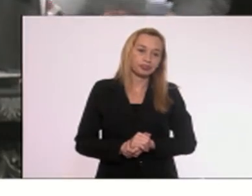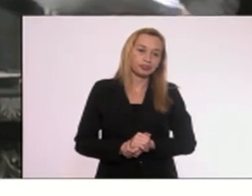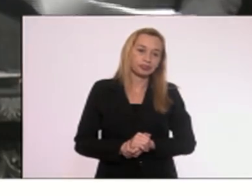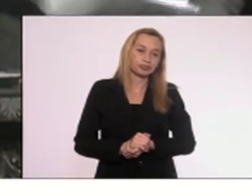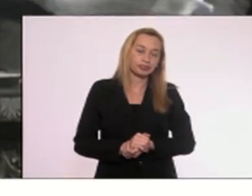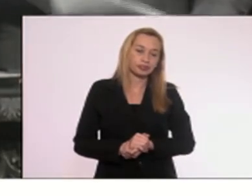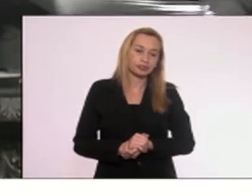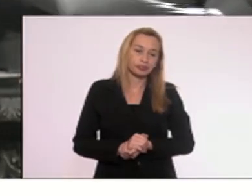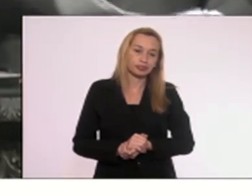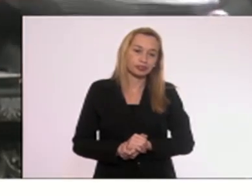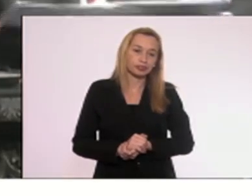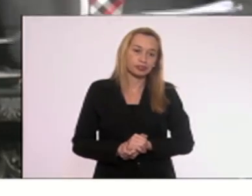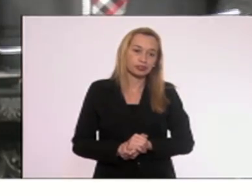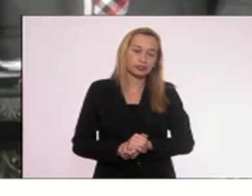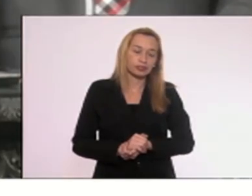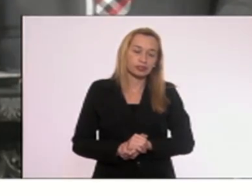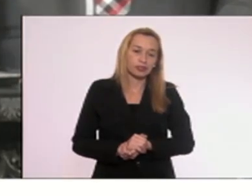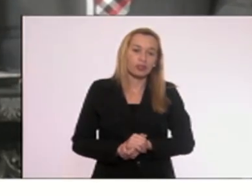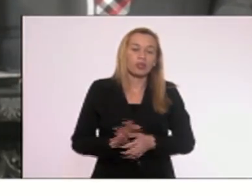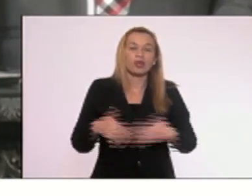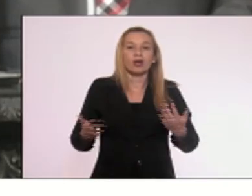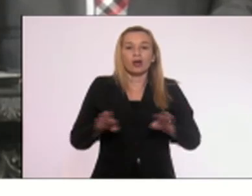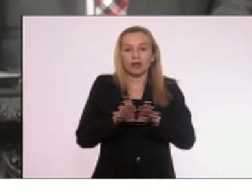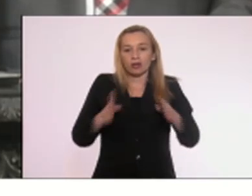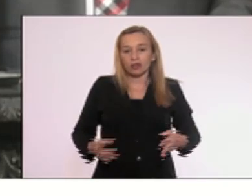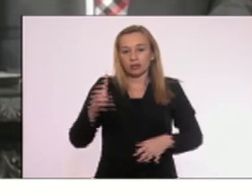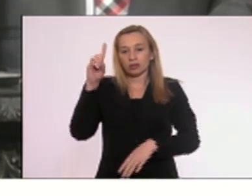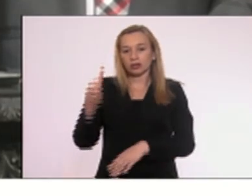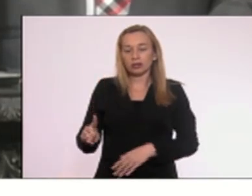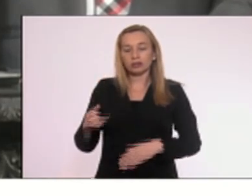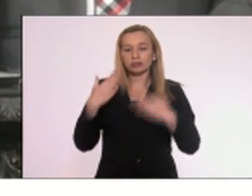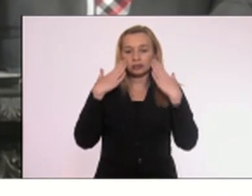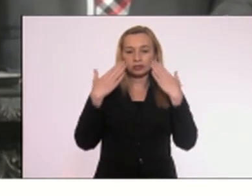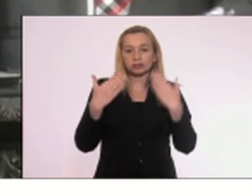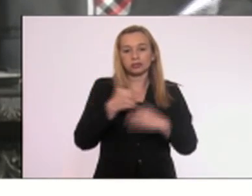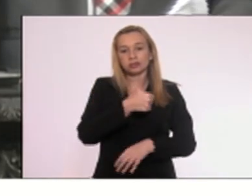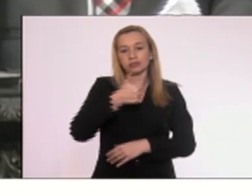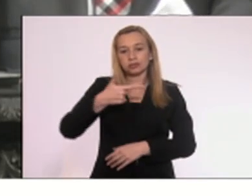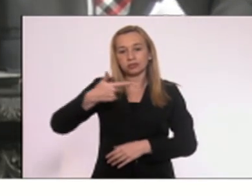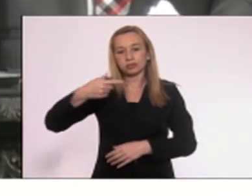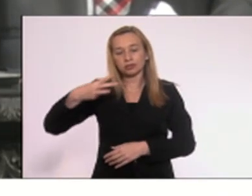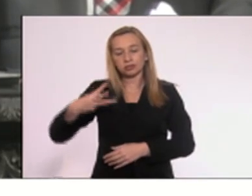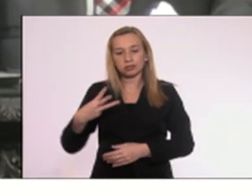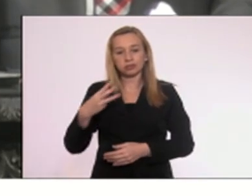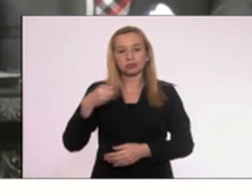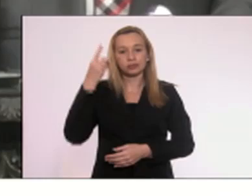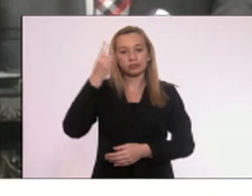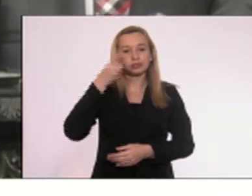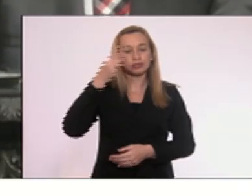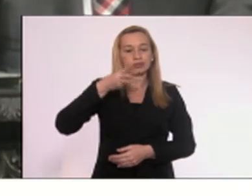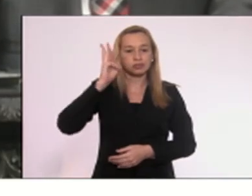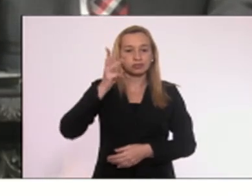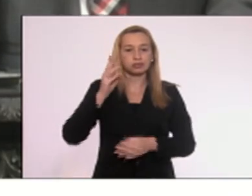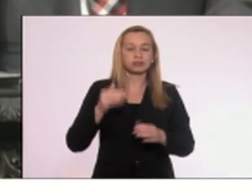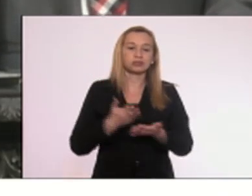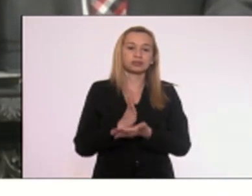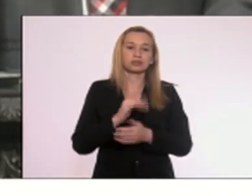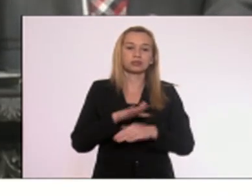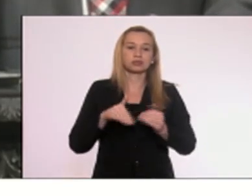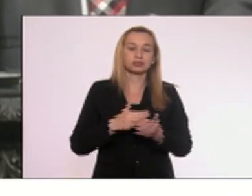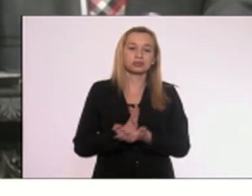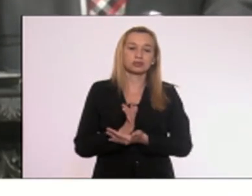Podemos votar simbolicamente. Então, há sobre a mesa requerimento de destaque a emenda 203, aglutinando Valdec e enfermeira. Senhores que aprovam nessa